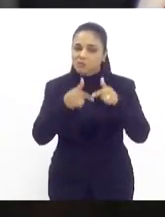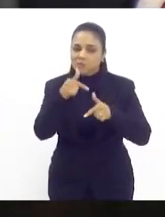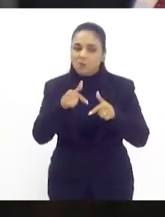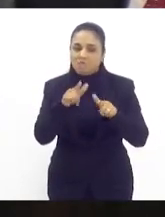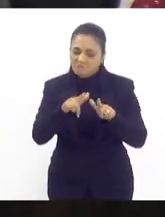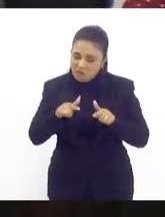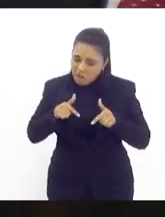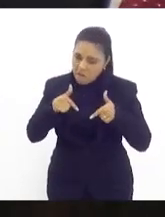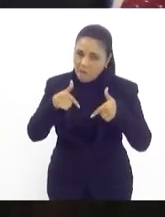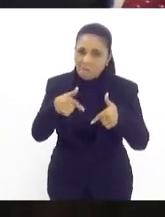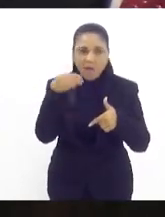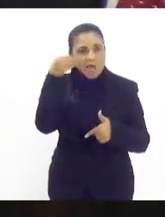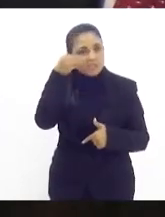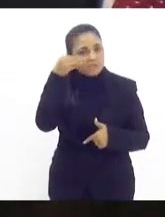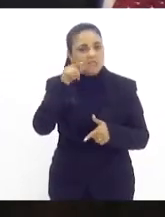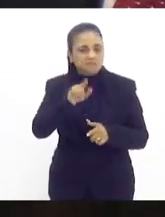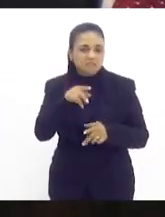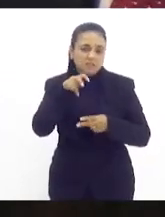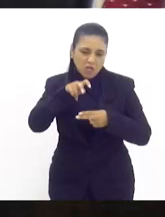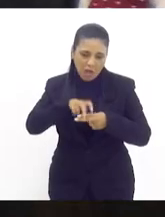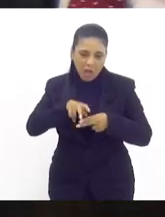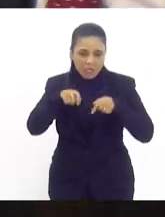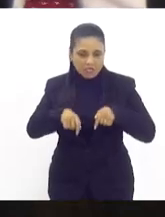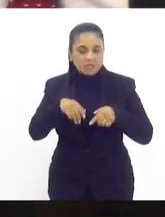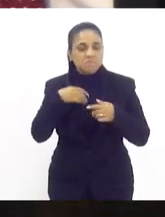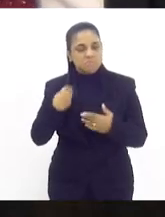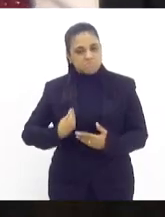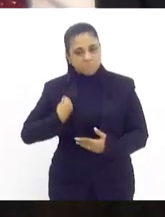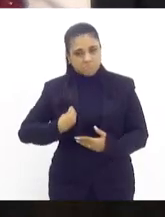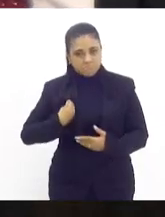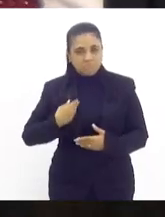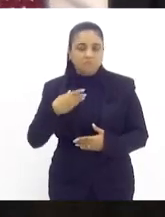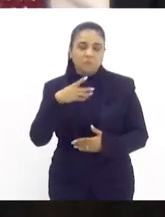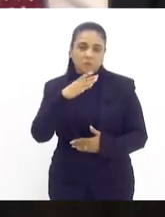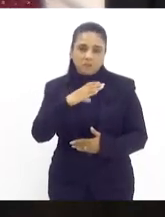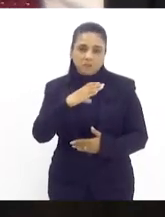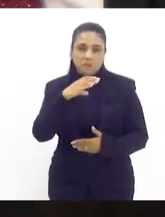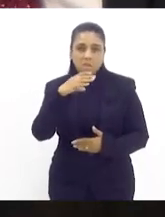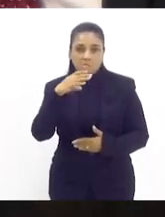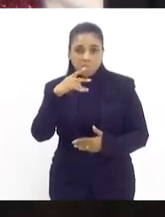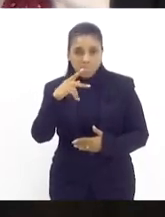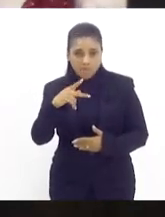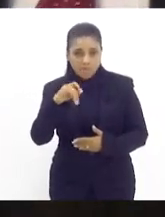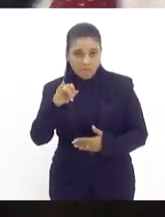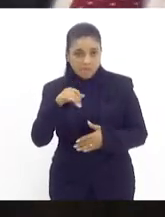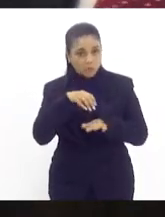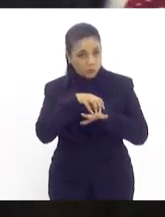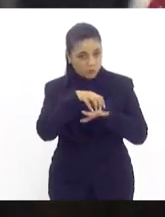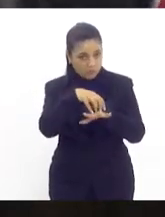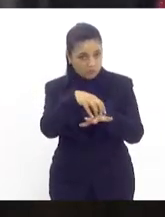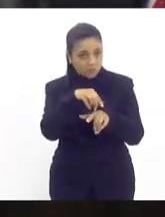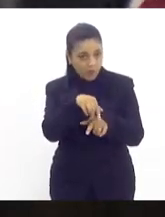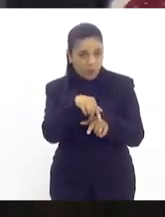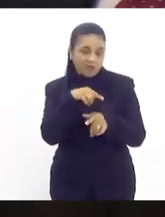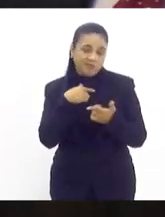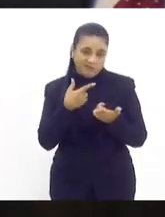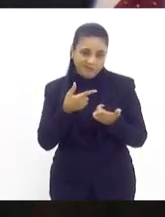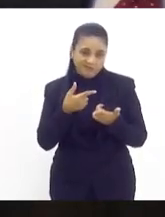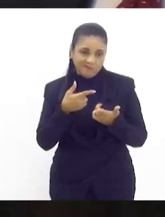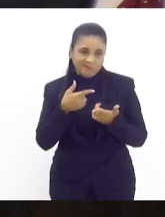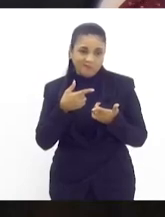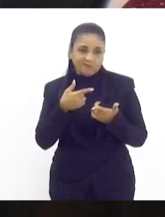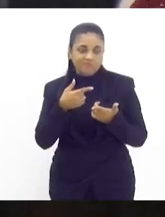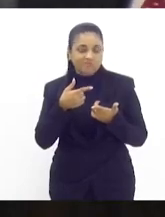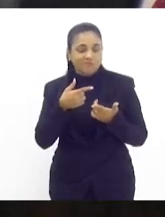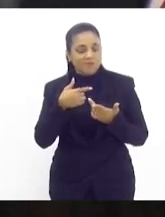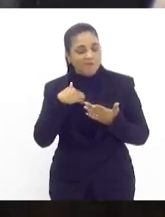você passou aqui e também participou da CPI dos transportes. Não acredito que você fará diferente. Então, voto,